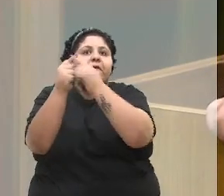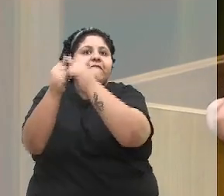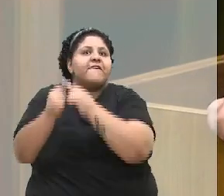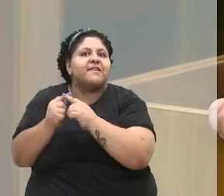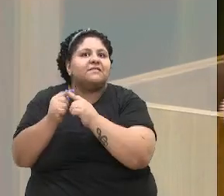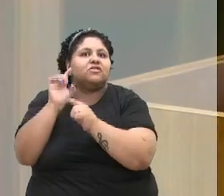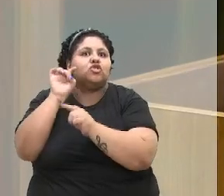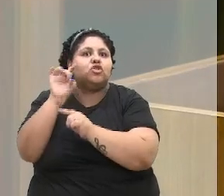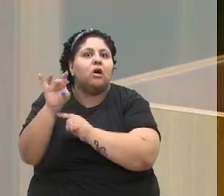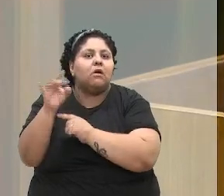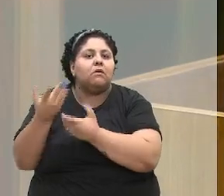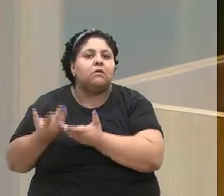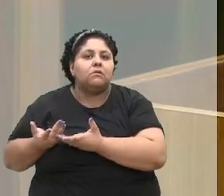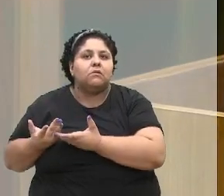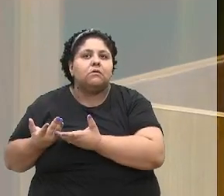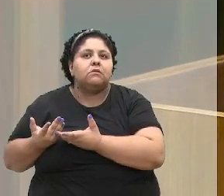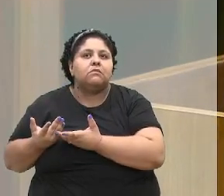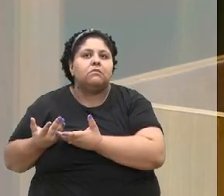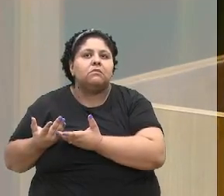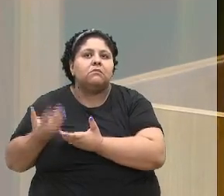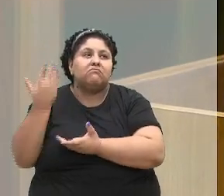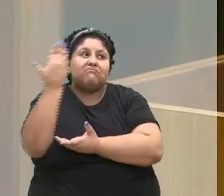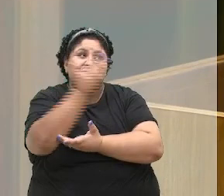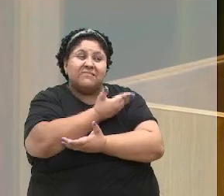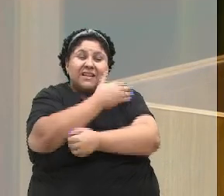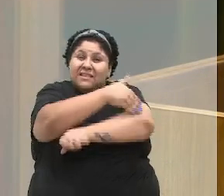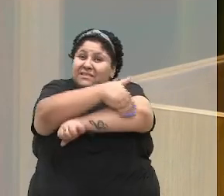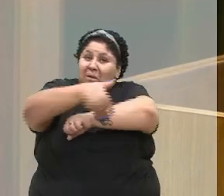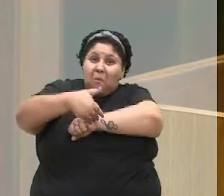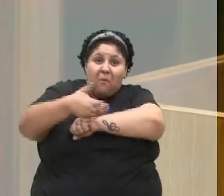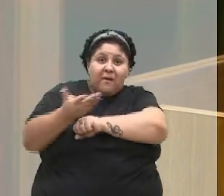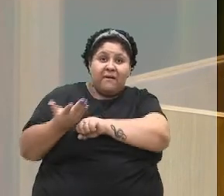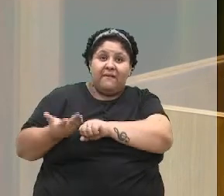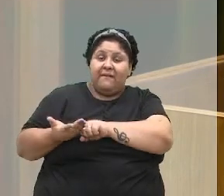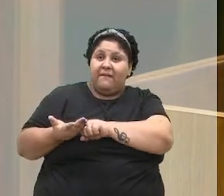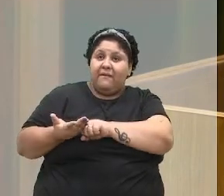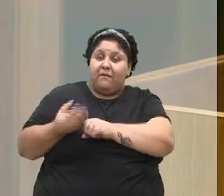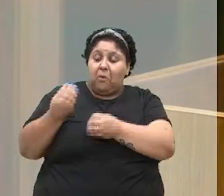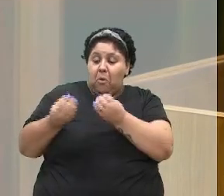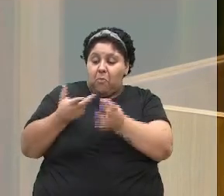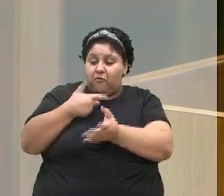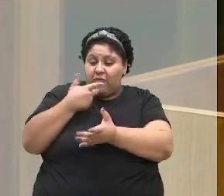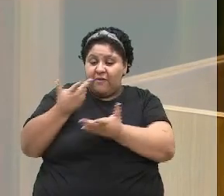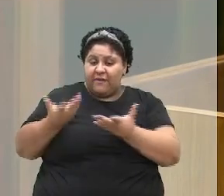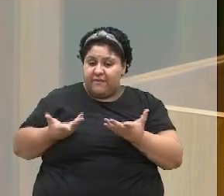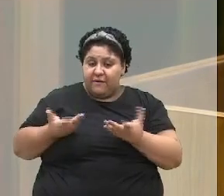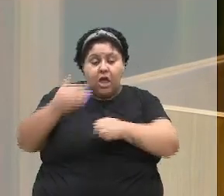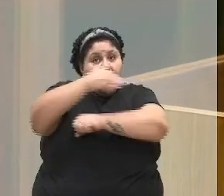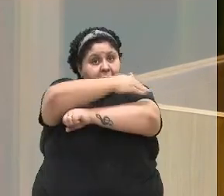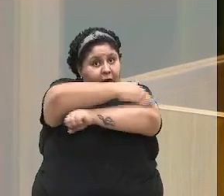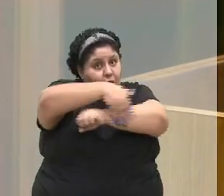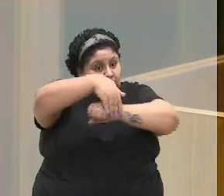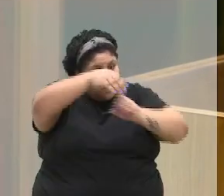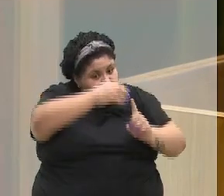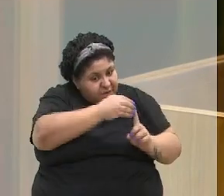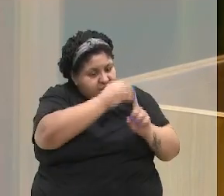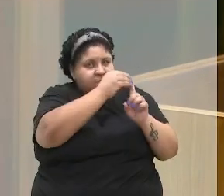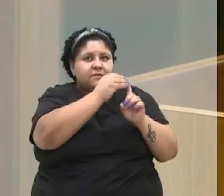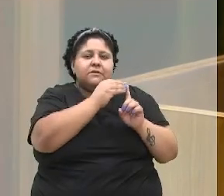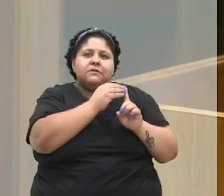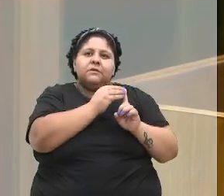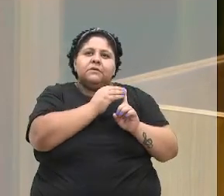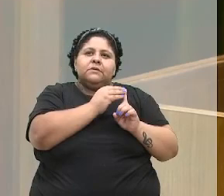parcela. E tá desse jeito, isso aí é a rua, como disse, né? A rua principal,